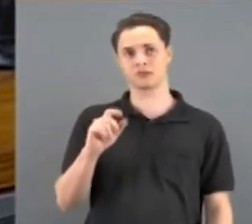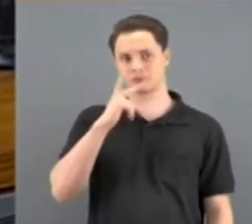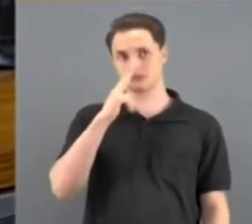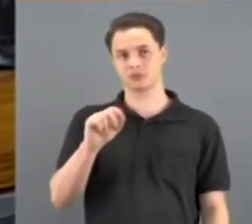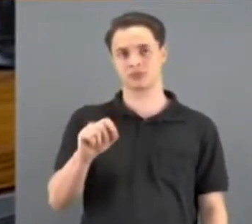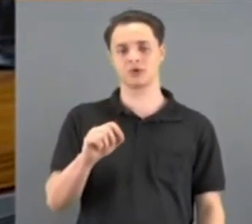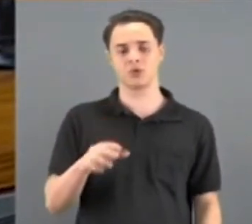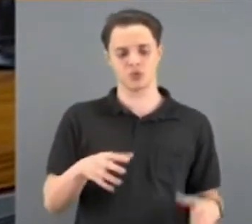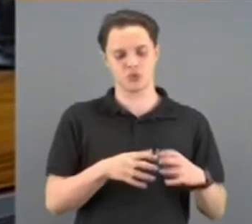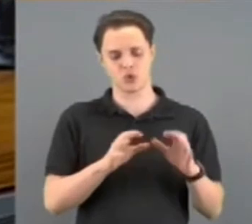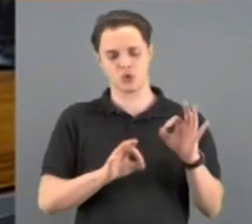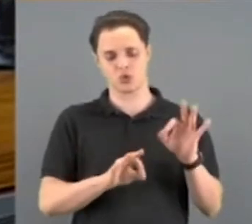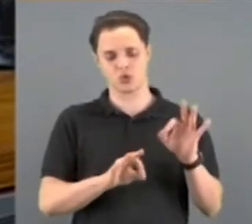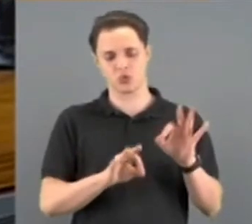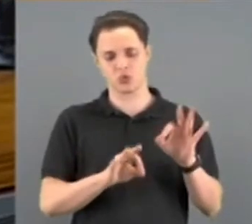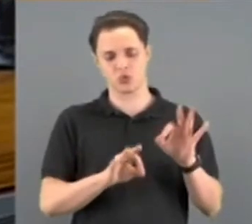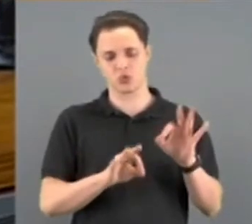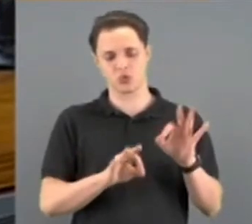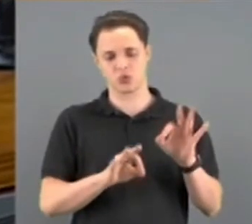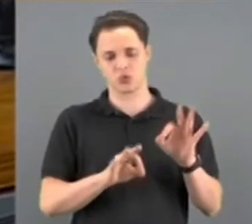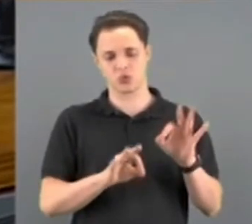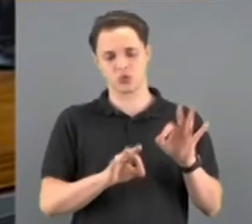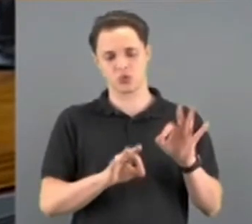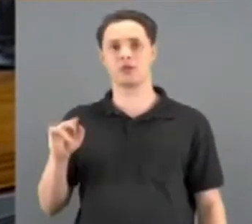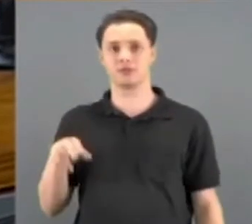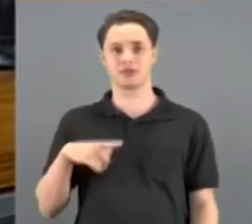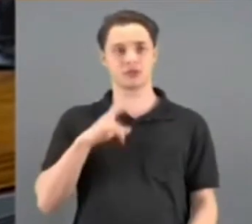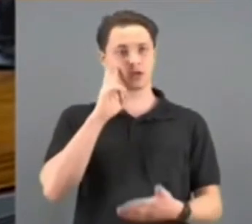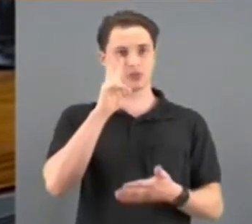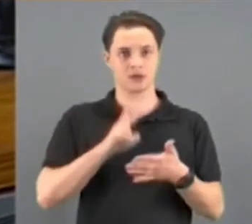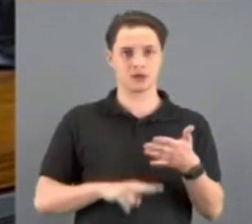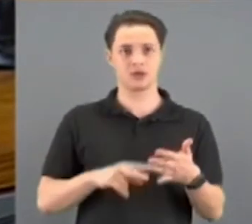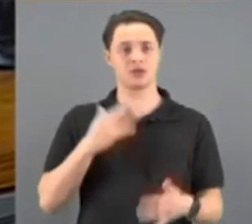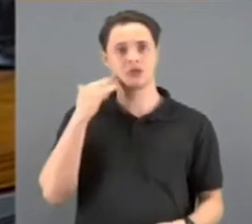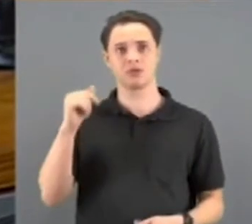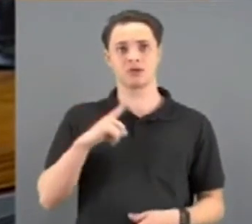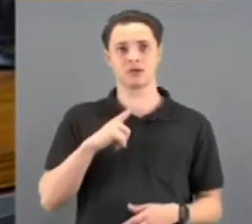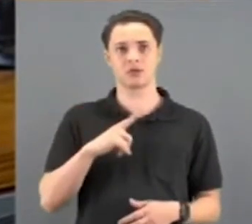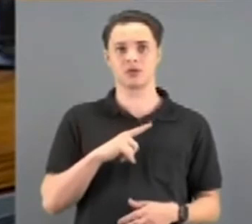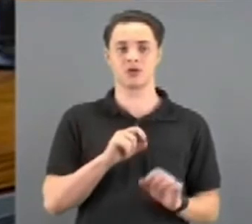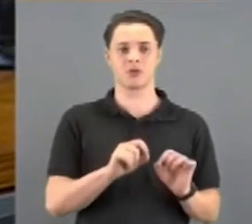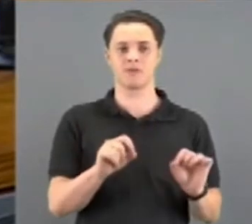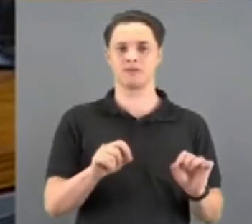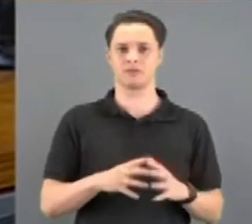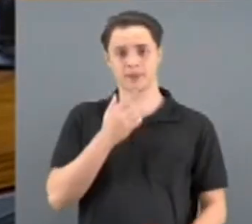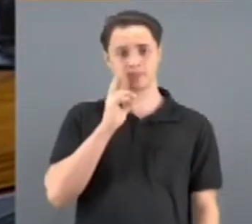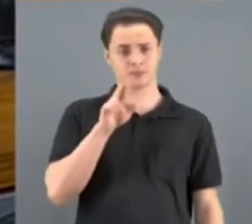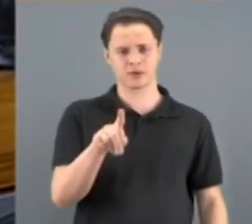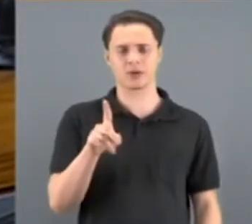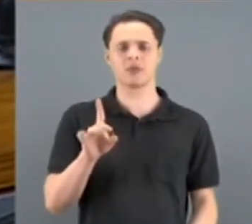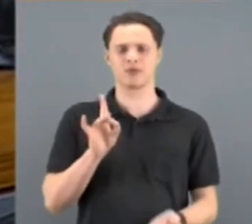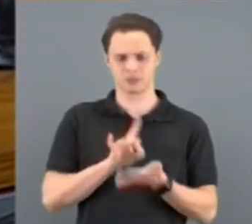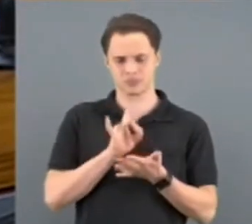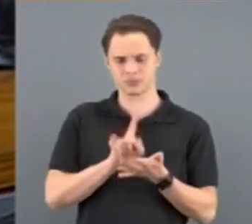de golpistas. Não é eu que digo isso, não, é a BIM que diz. O senhor leu o relatório da BIM, o senhor sabe que estava lá uma incubadora de golpistas. E o senhor não agiu,